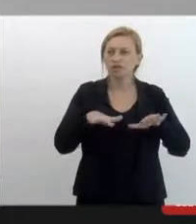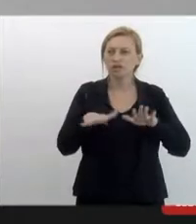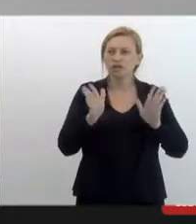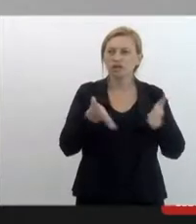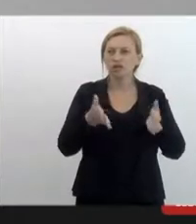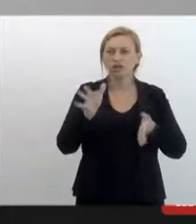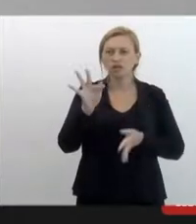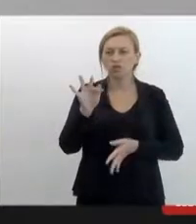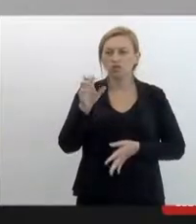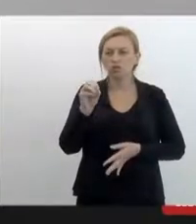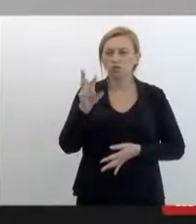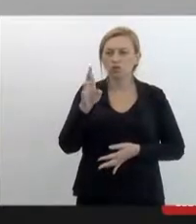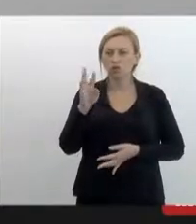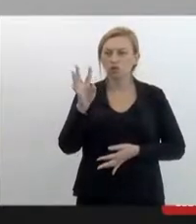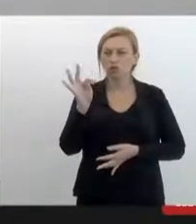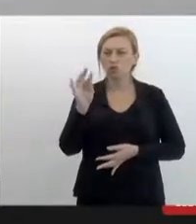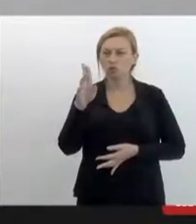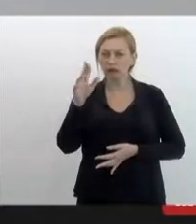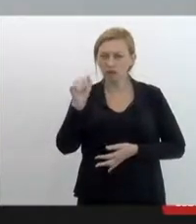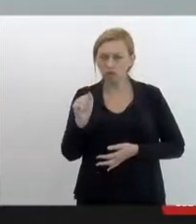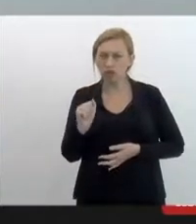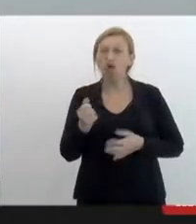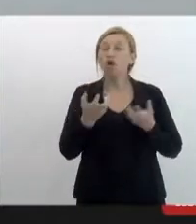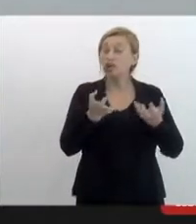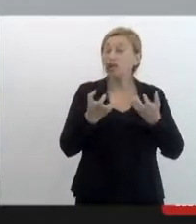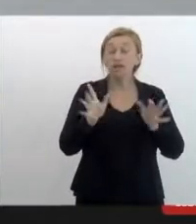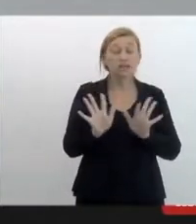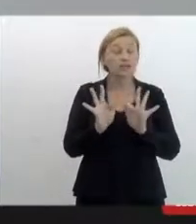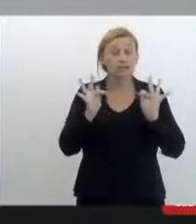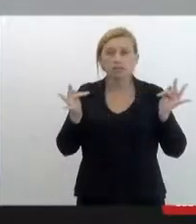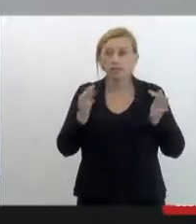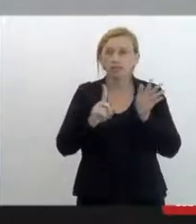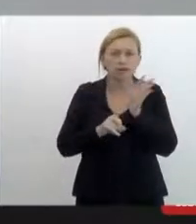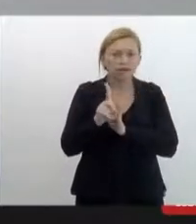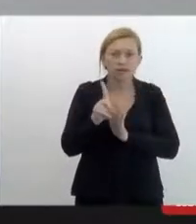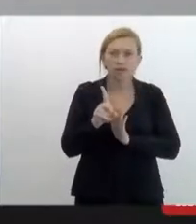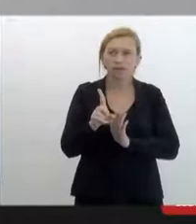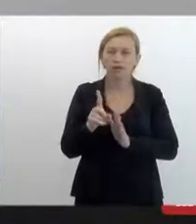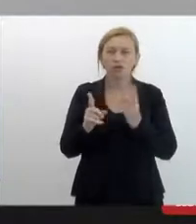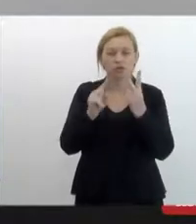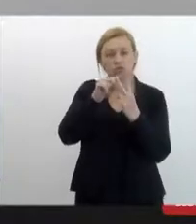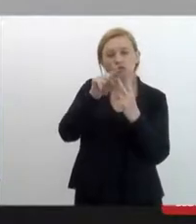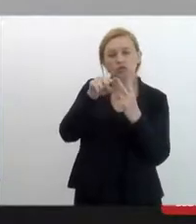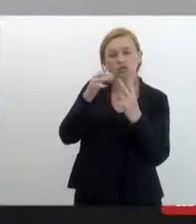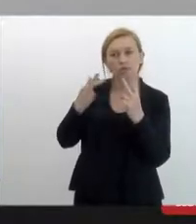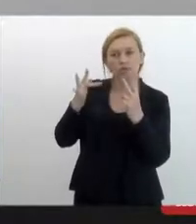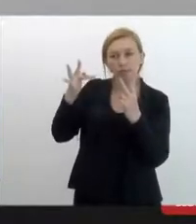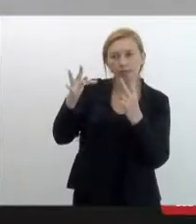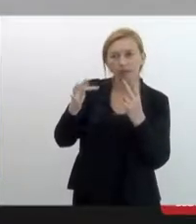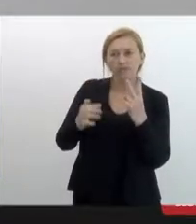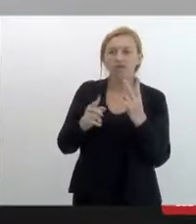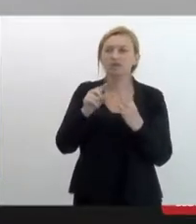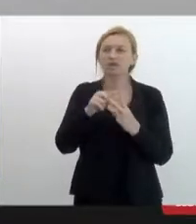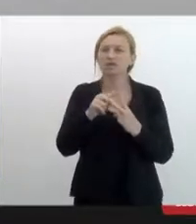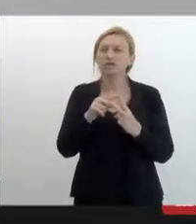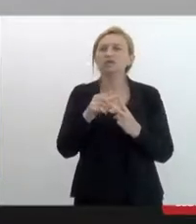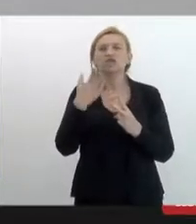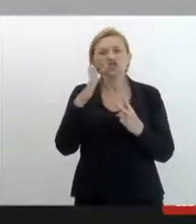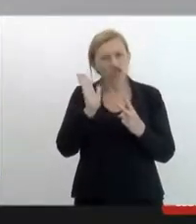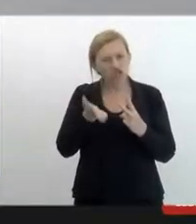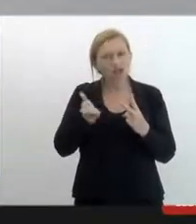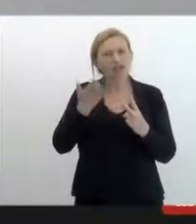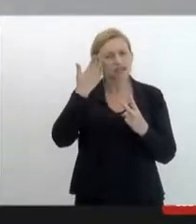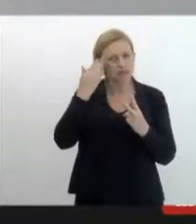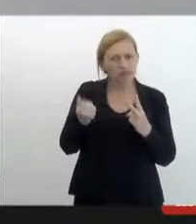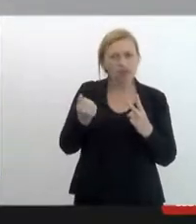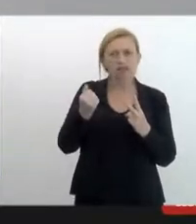do Fortunato. Eu queria simplesmente perguntar o seguinte, duas coisas muito breves. A gente já sabia, e